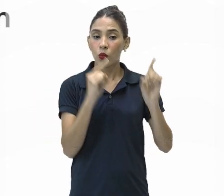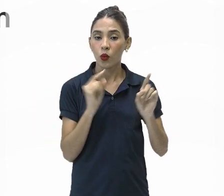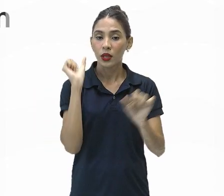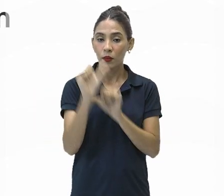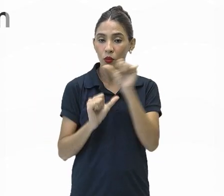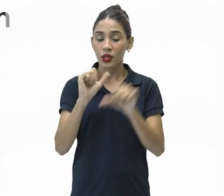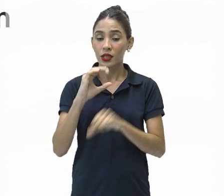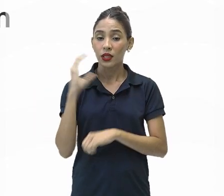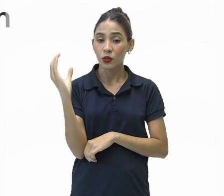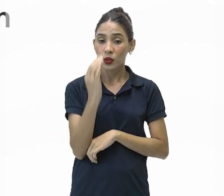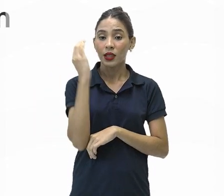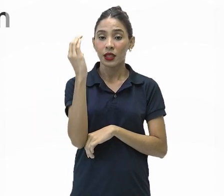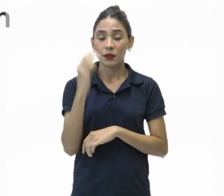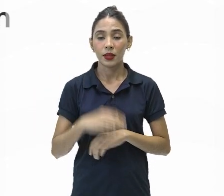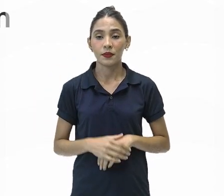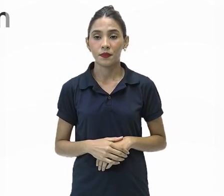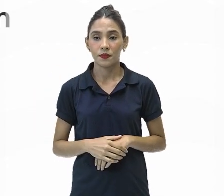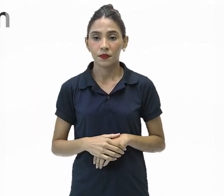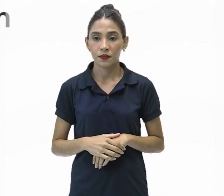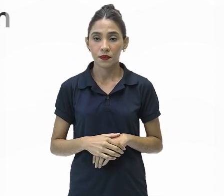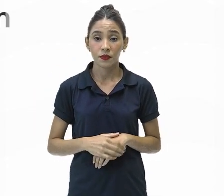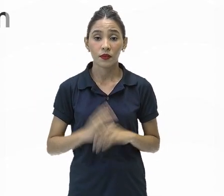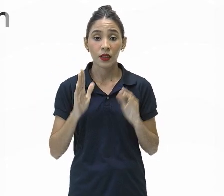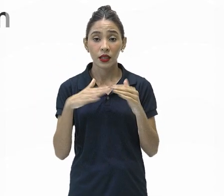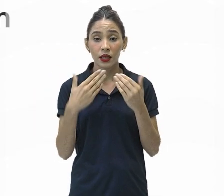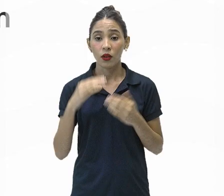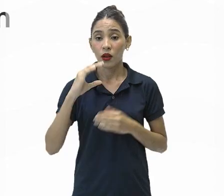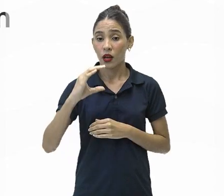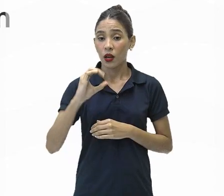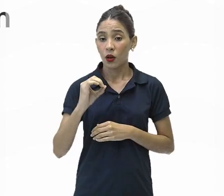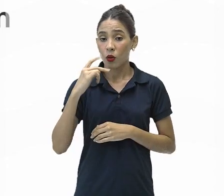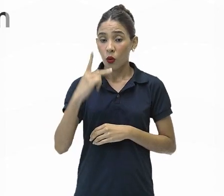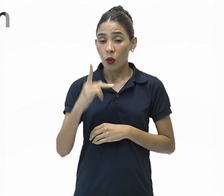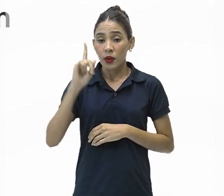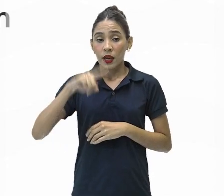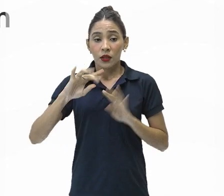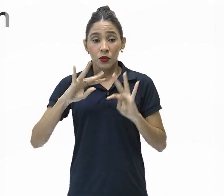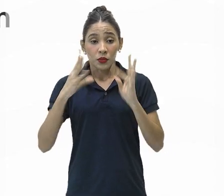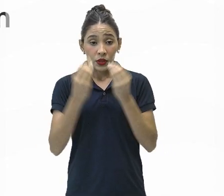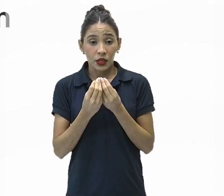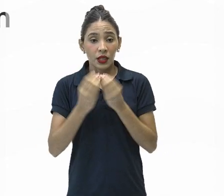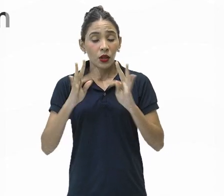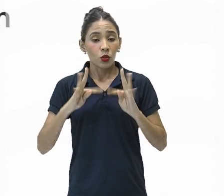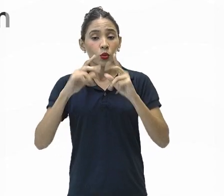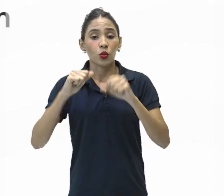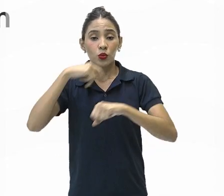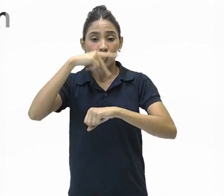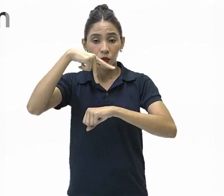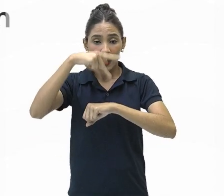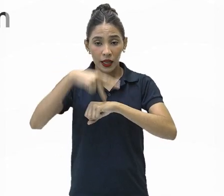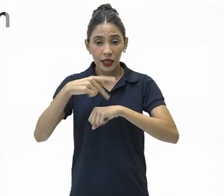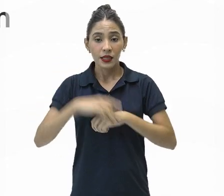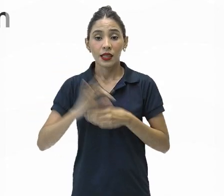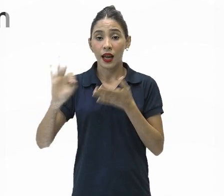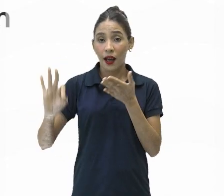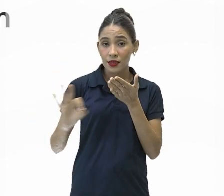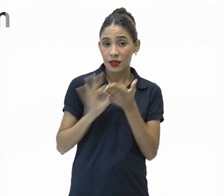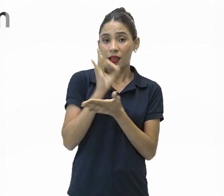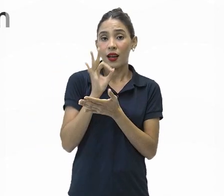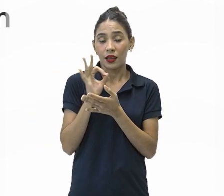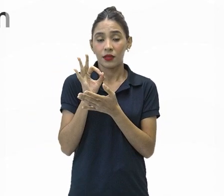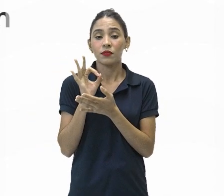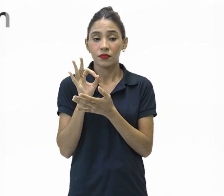à mudança no clima. Então, a COP ela é composta por todos os países que assinaram